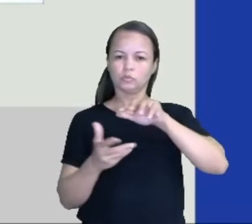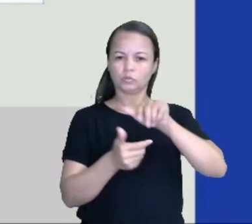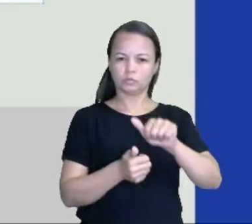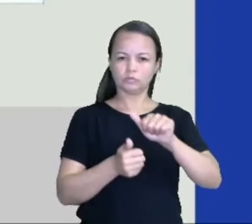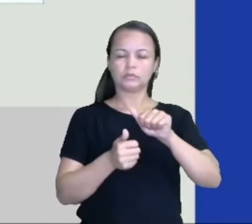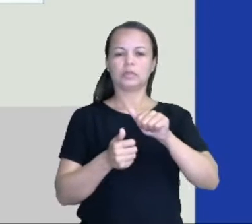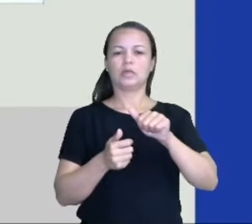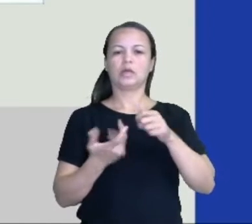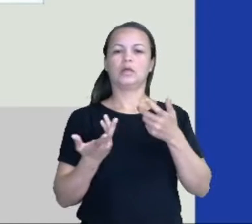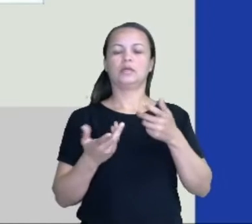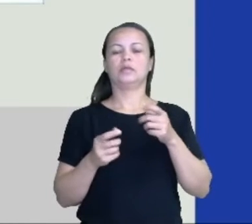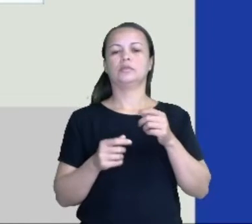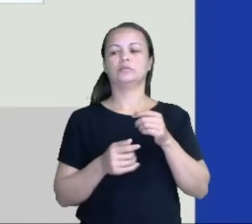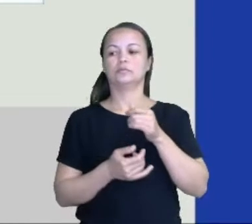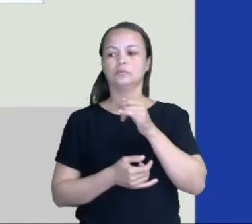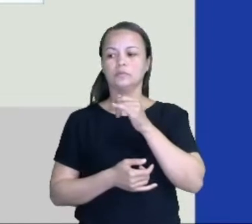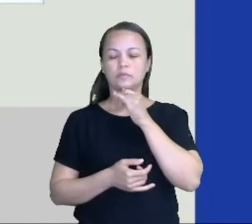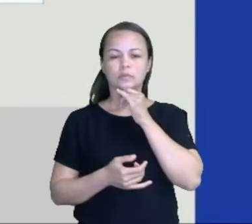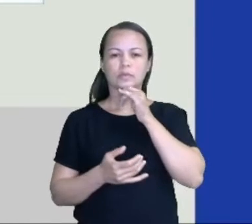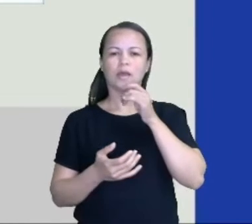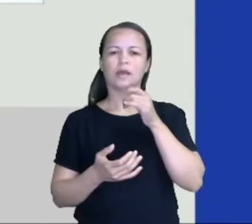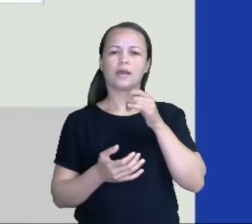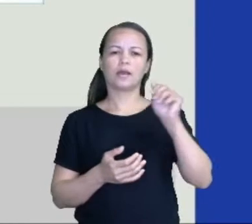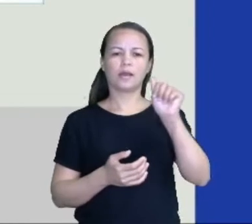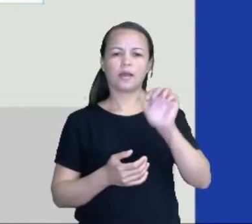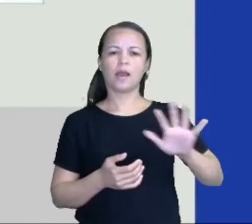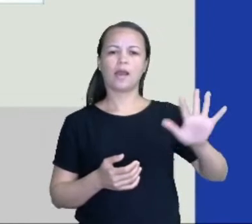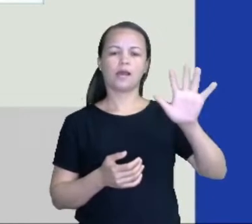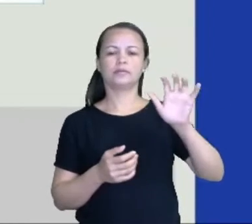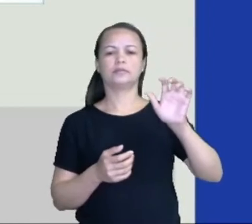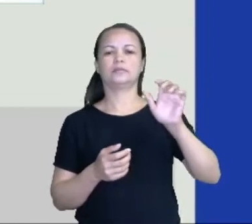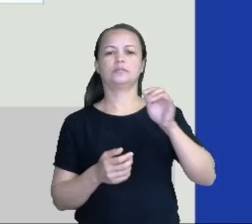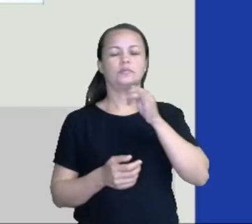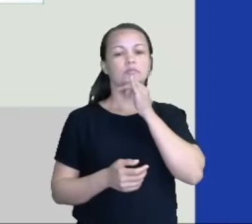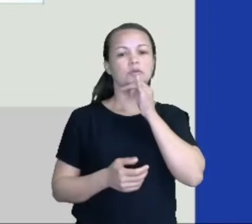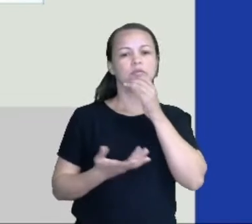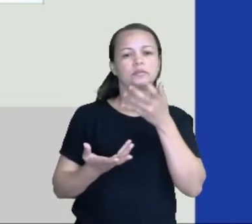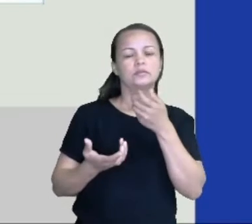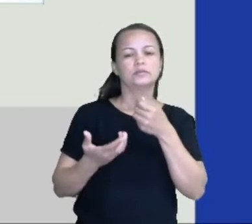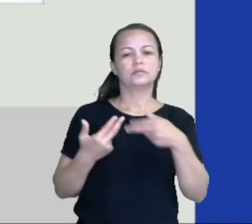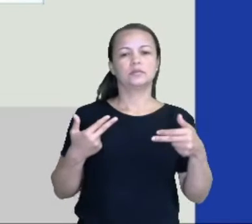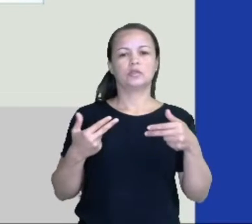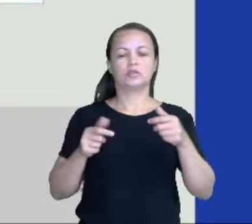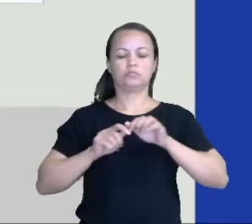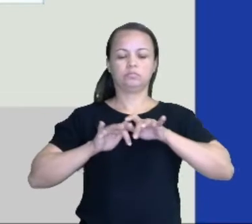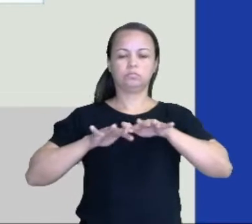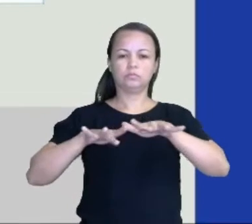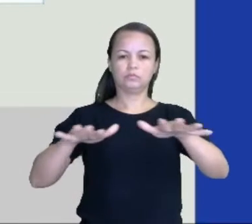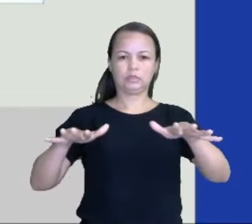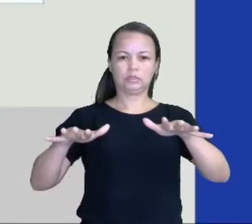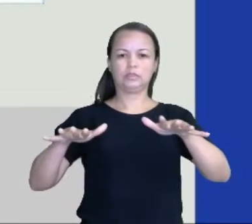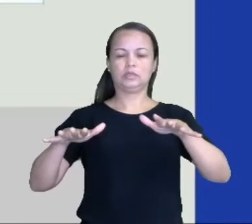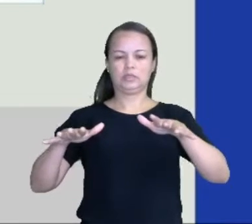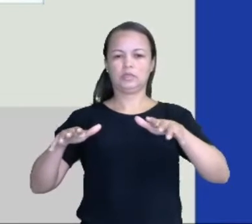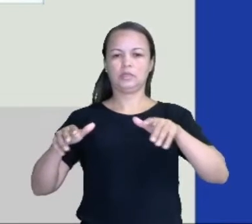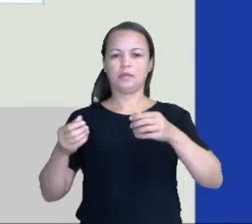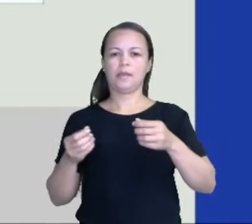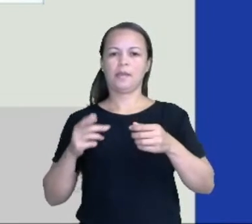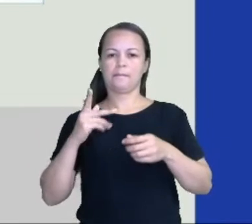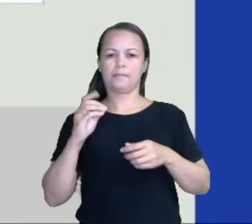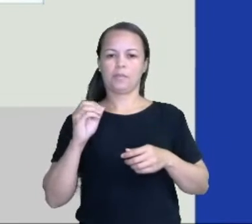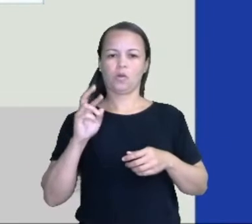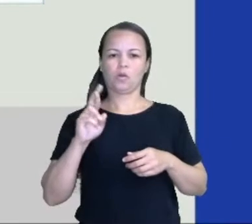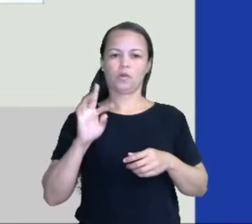América Latina e da África, por exemplo, ocupam posições marginais, com reduzidos fluxos de importação e